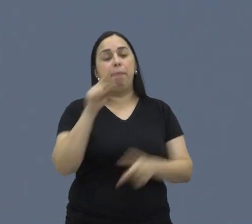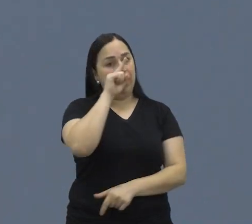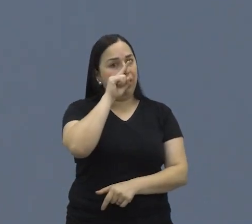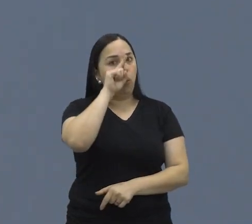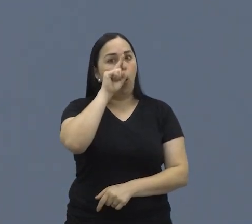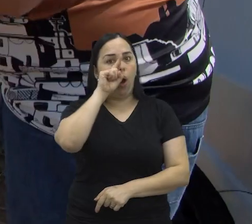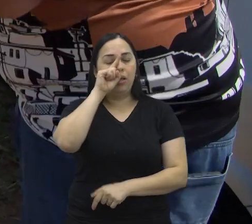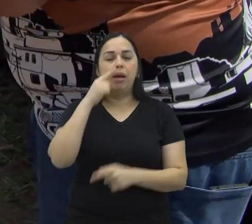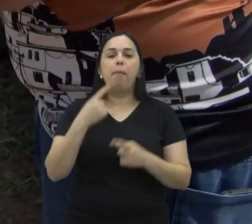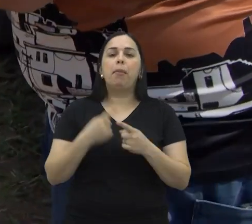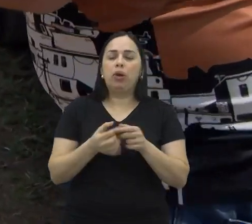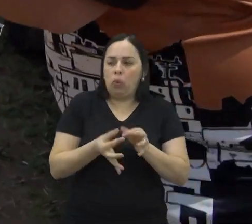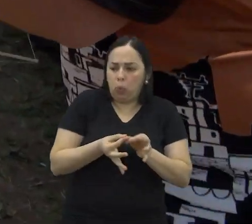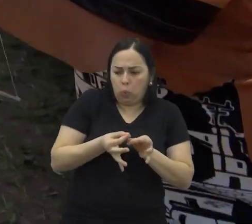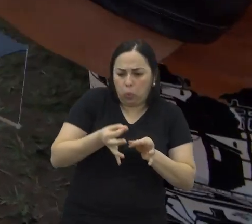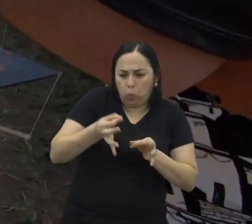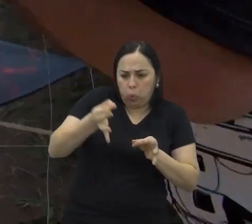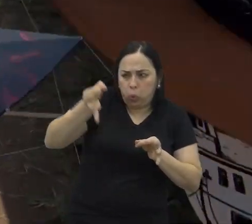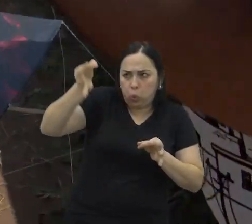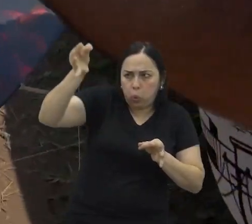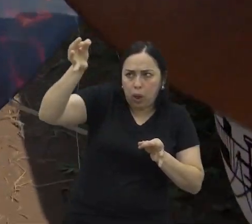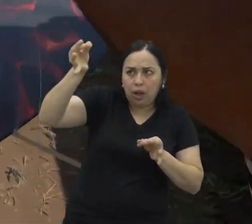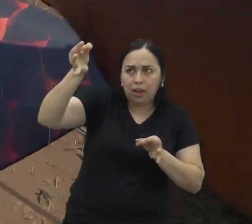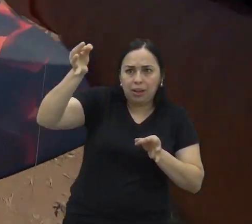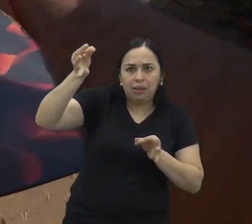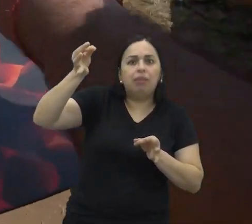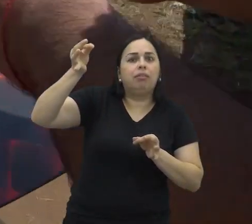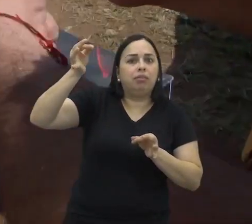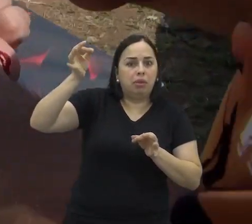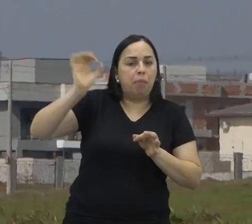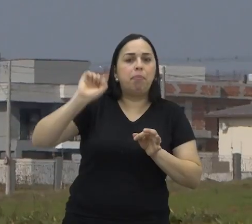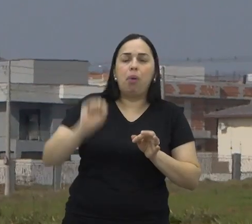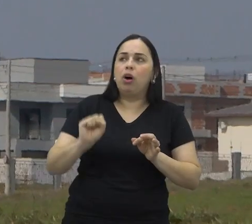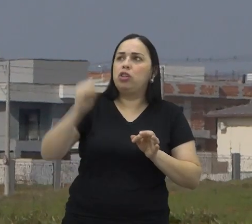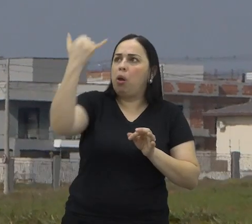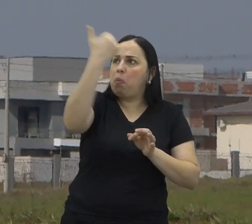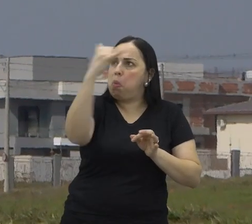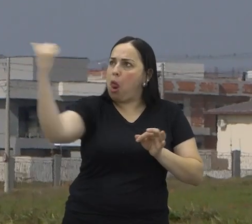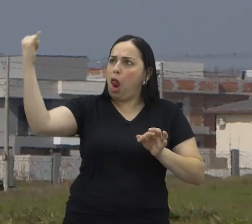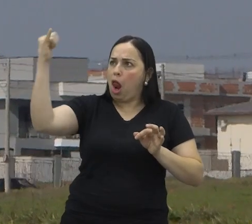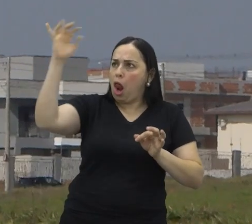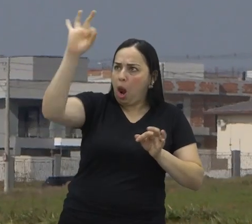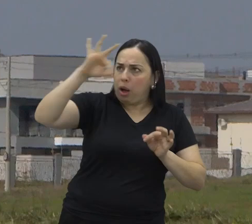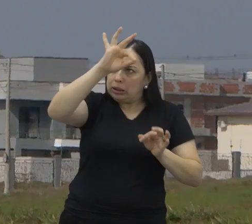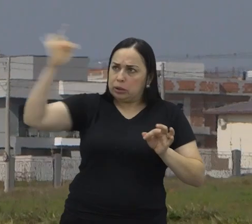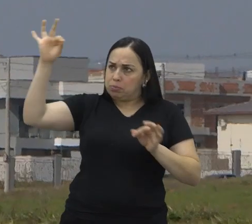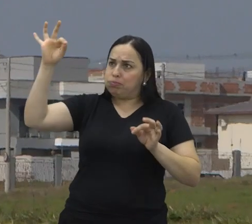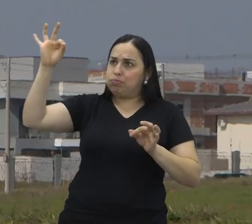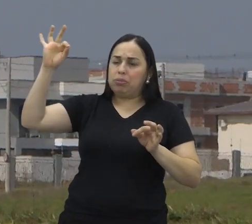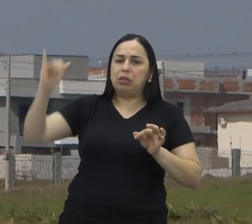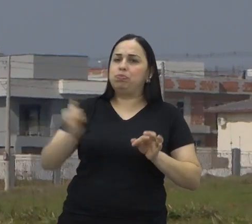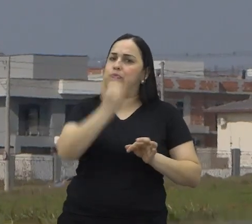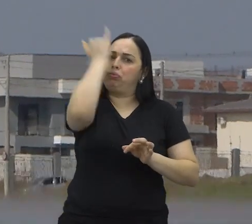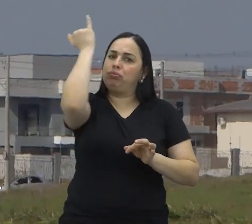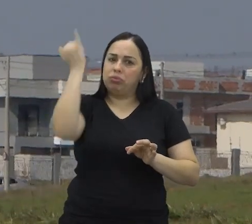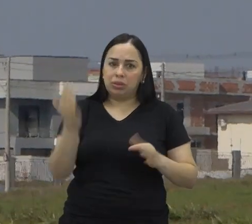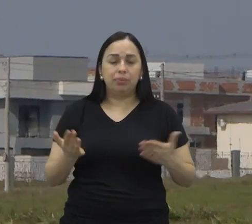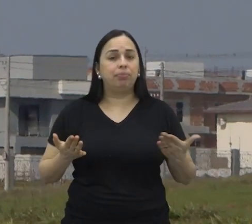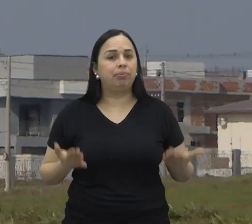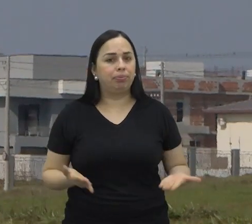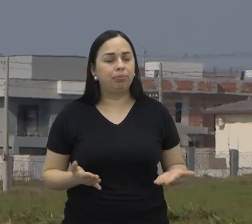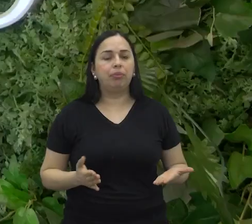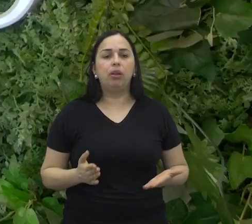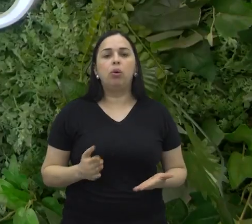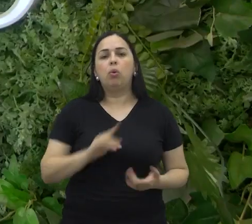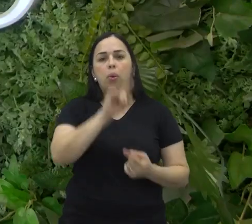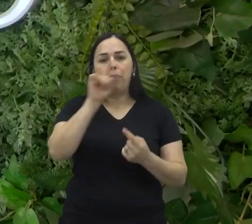tornar um perigo. Isso porque a linha e a própria pipa podem atingir redes elétricas e causar